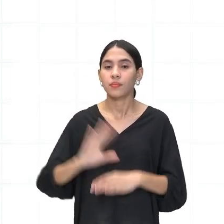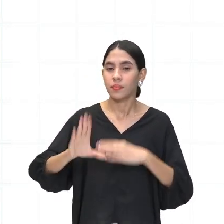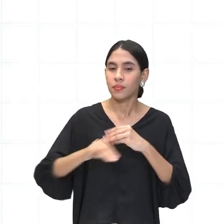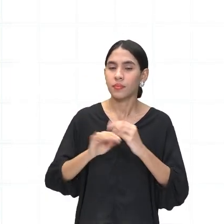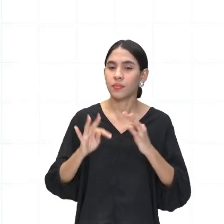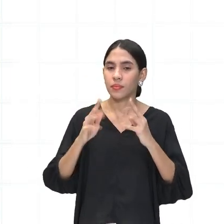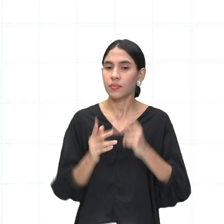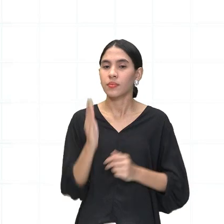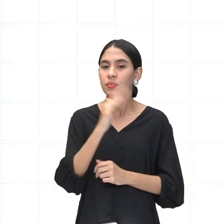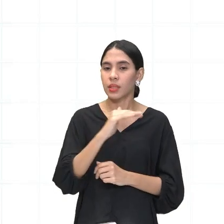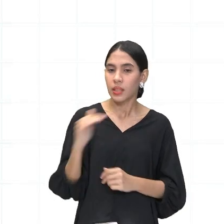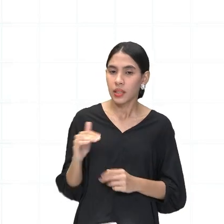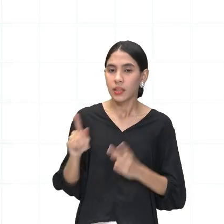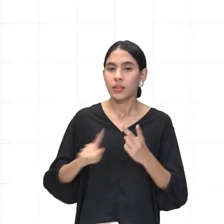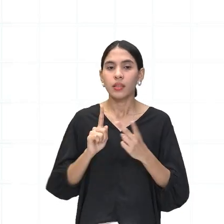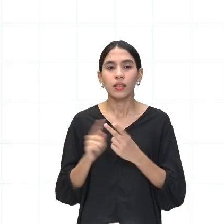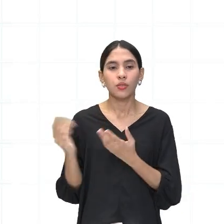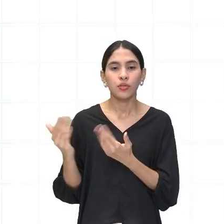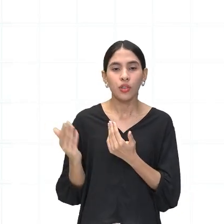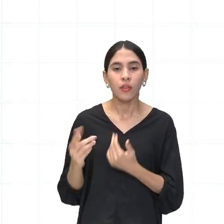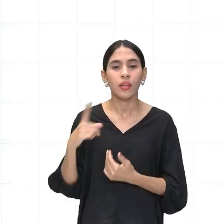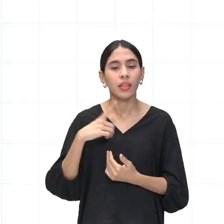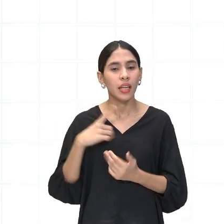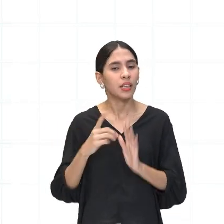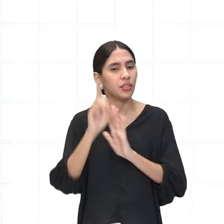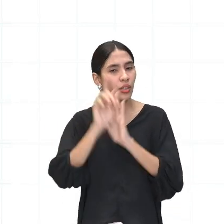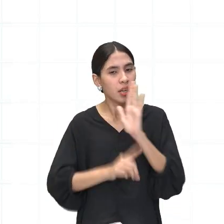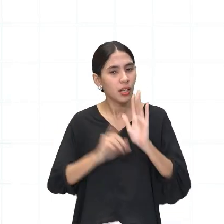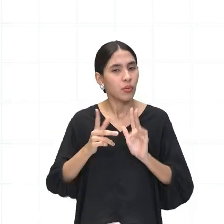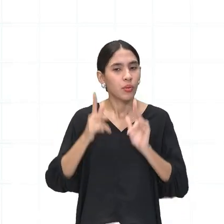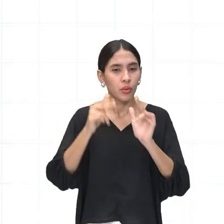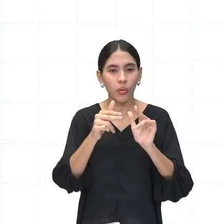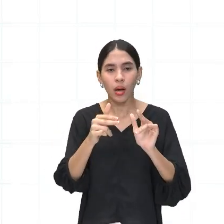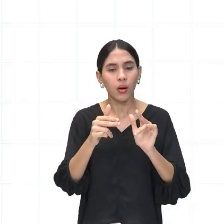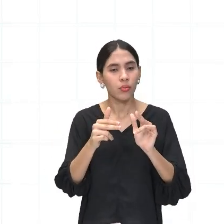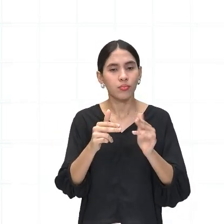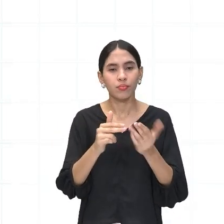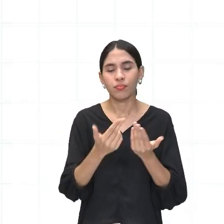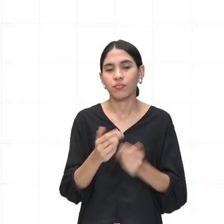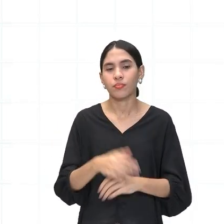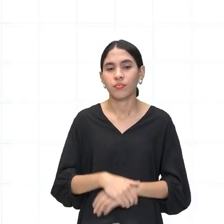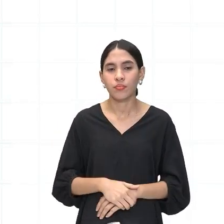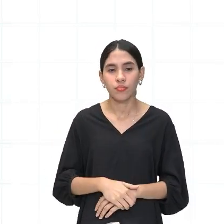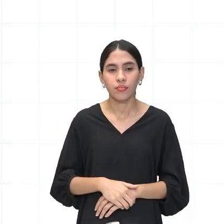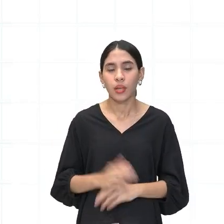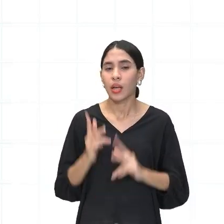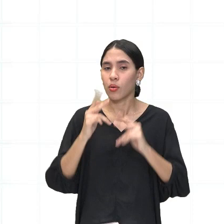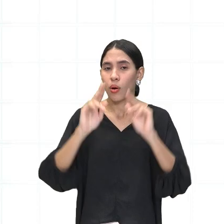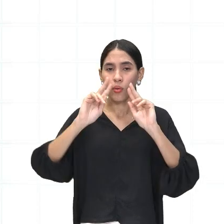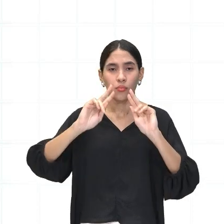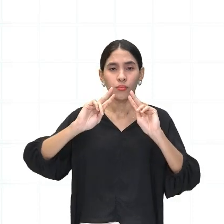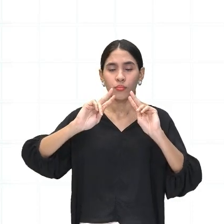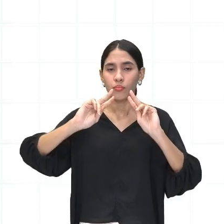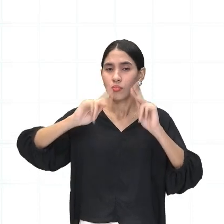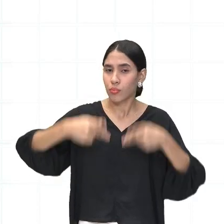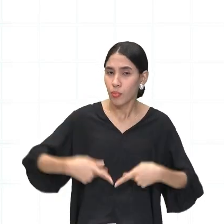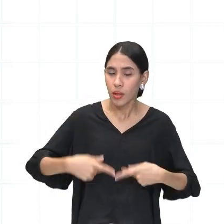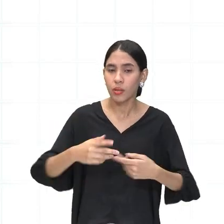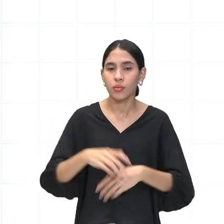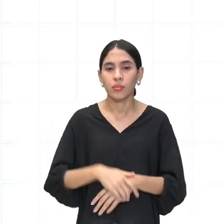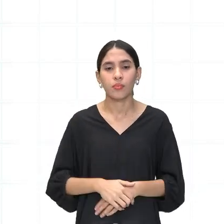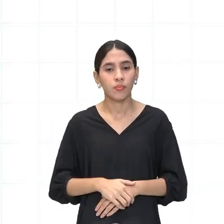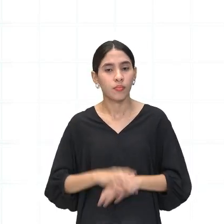as crianças e adolescentes têm os mesmos direitos que os demais seres humanos, tá? Mas, além